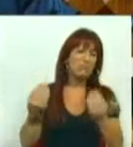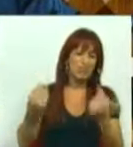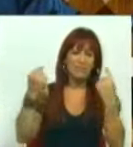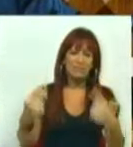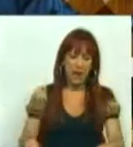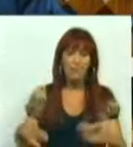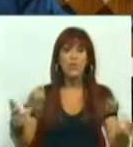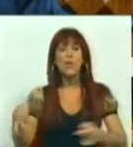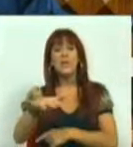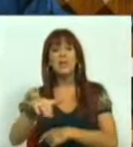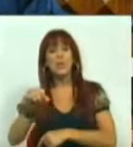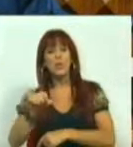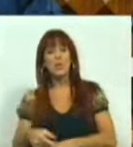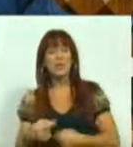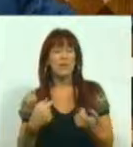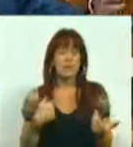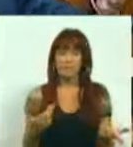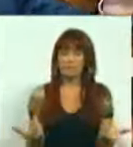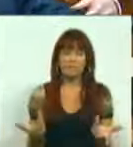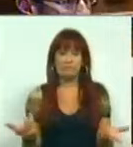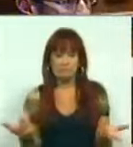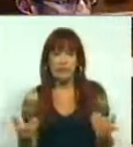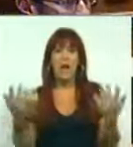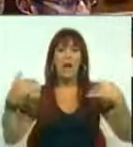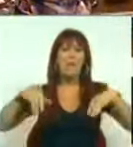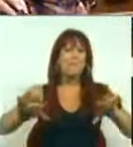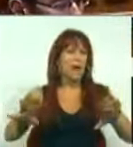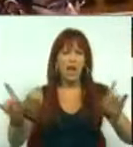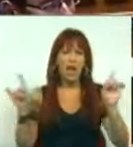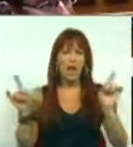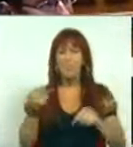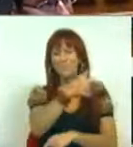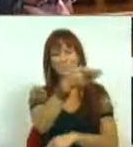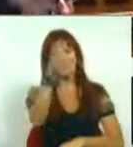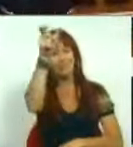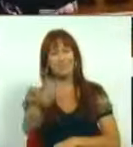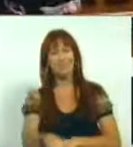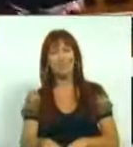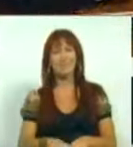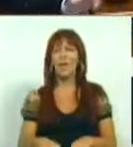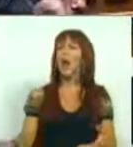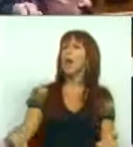injusta, uma situação iníqua, mas não, Vossa Excelência